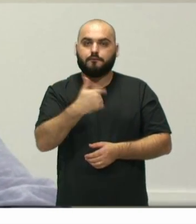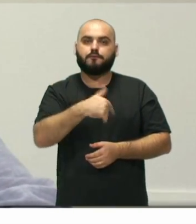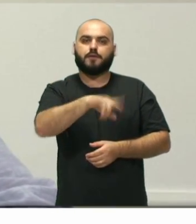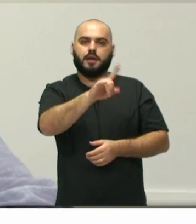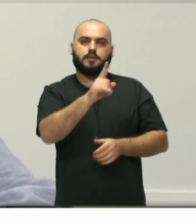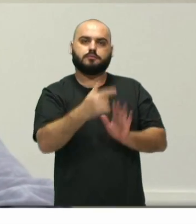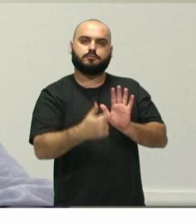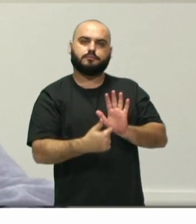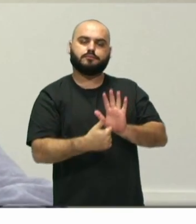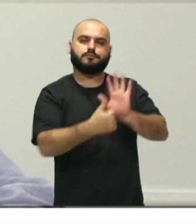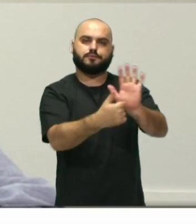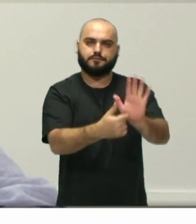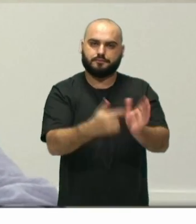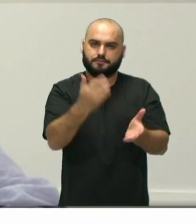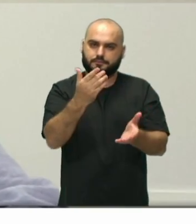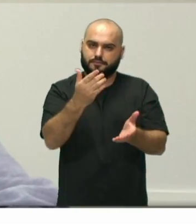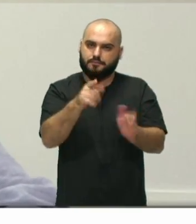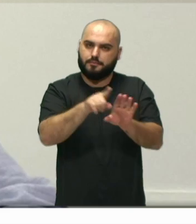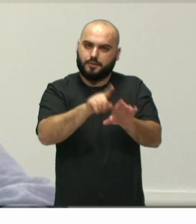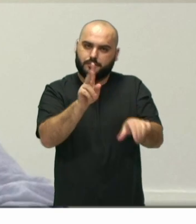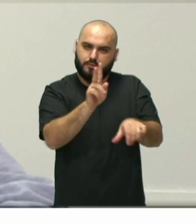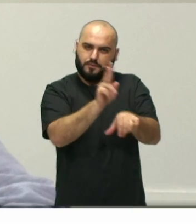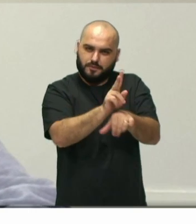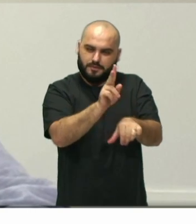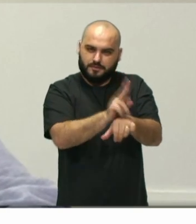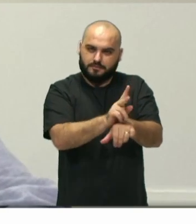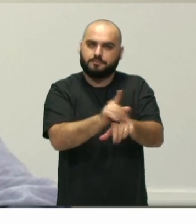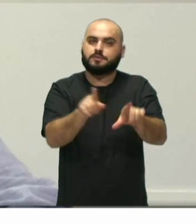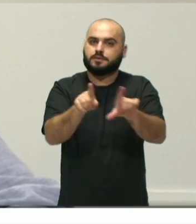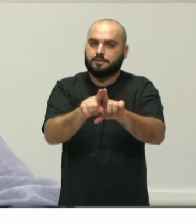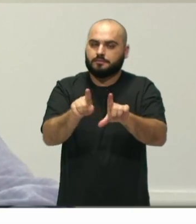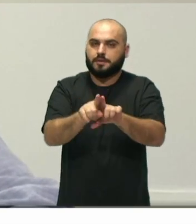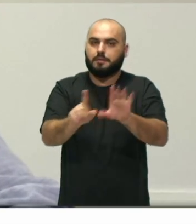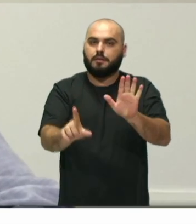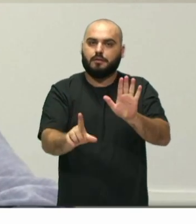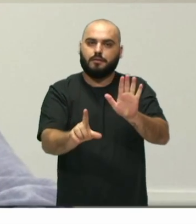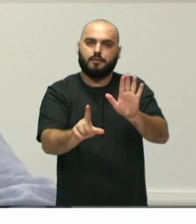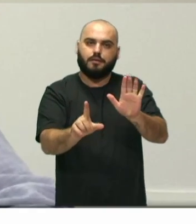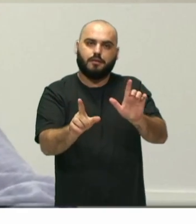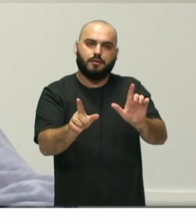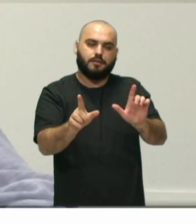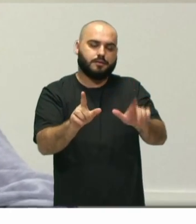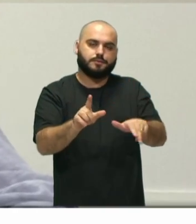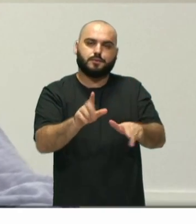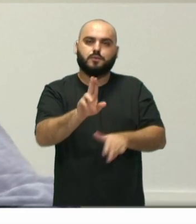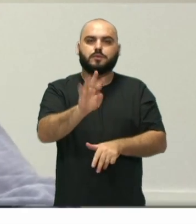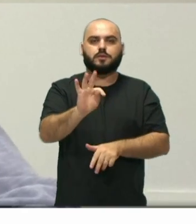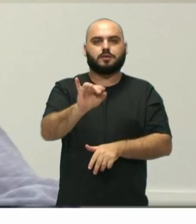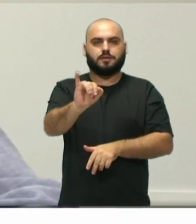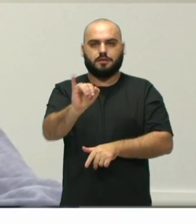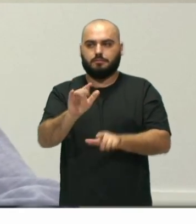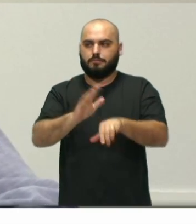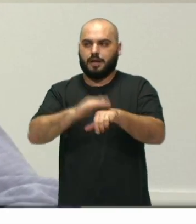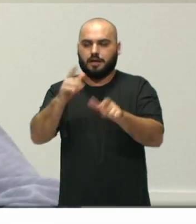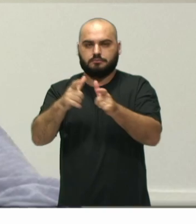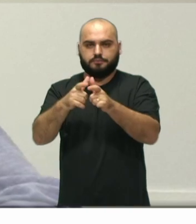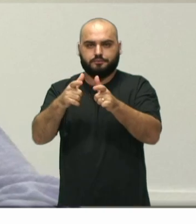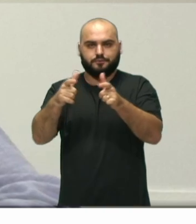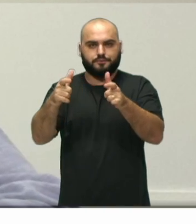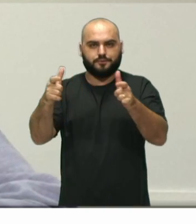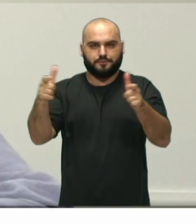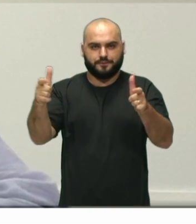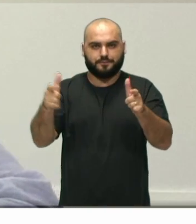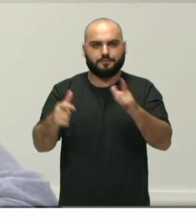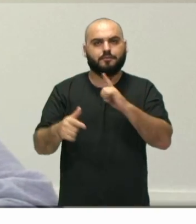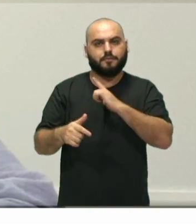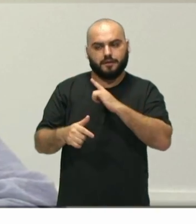novas medidas de prevenção e também nas questões de leito, na questão de aumento de leitos de retaguarda também, porque a gente